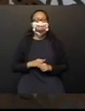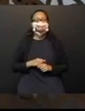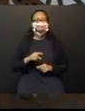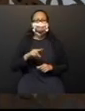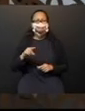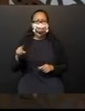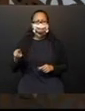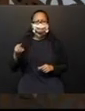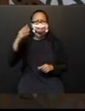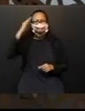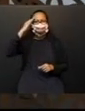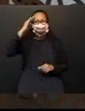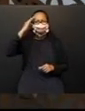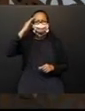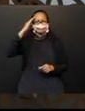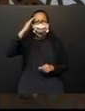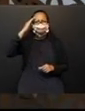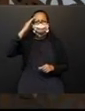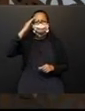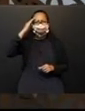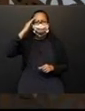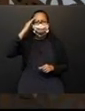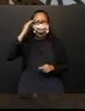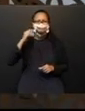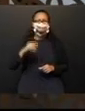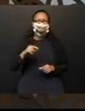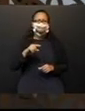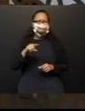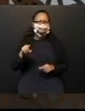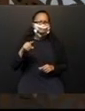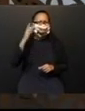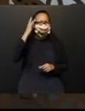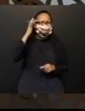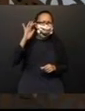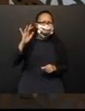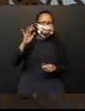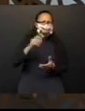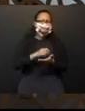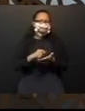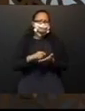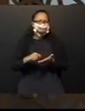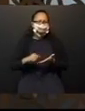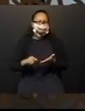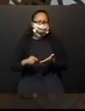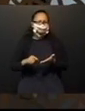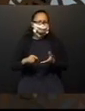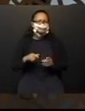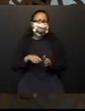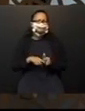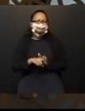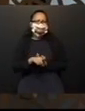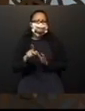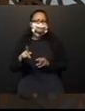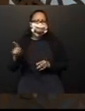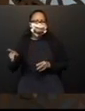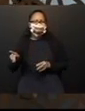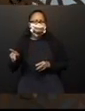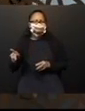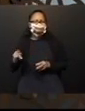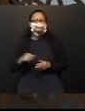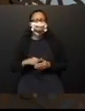tiver entendendo, já faz a anotação aí do lado para depois tirar dúvida, tá bom? Então, depois